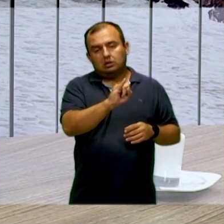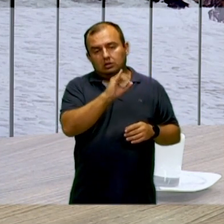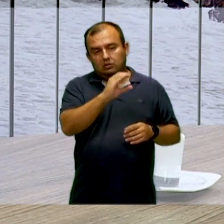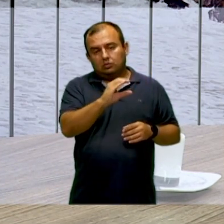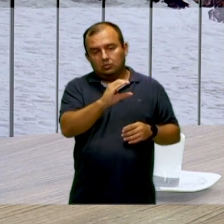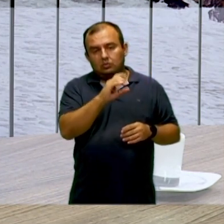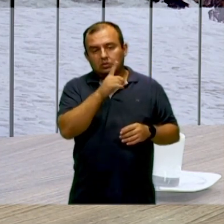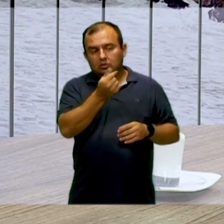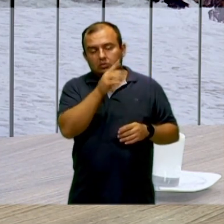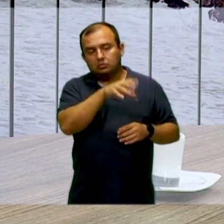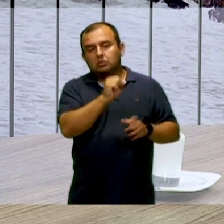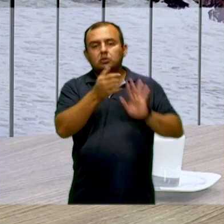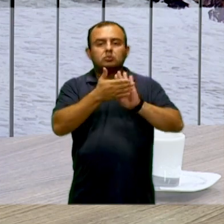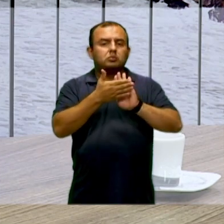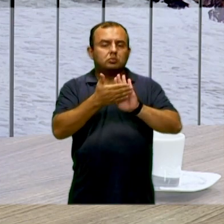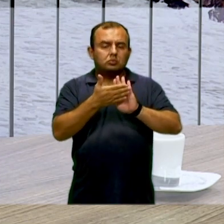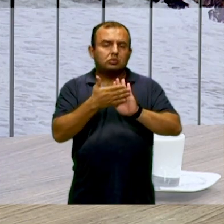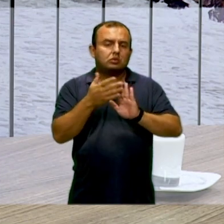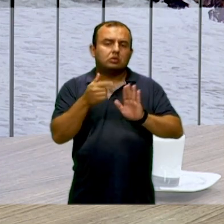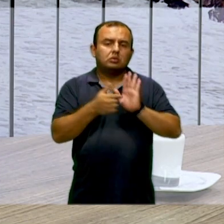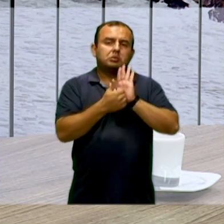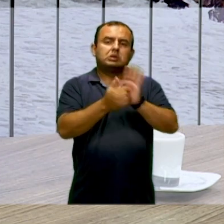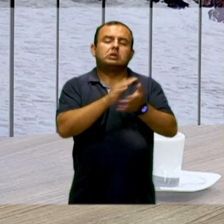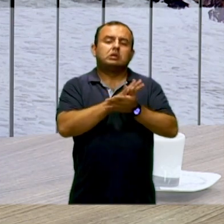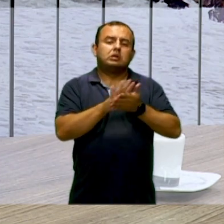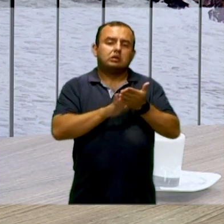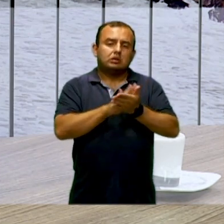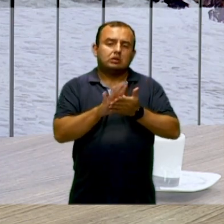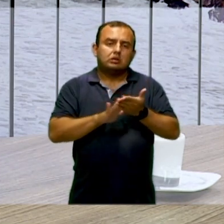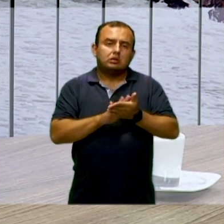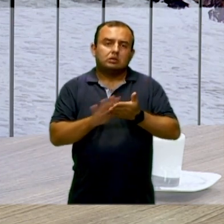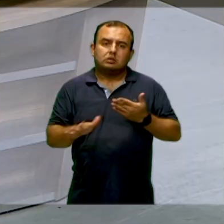fizeram a proposta, né, que tinha apresentado, qual